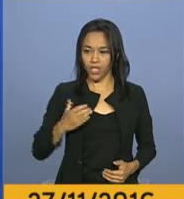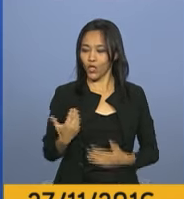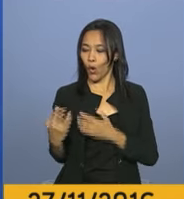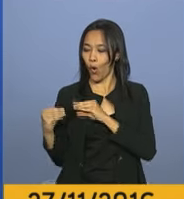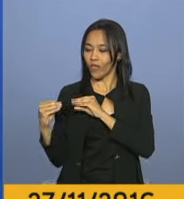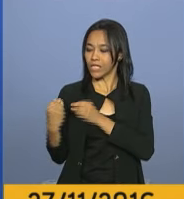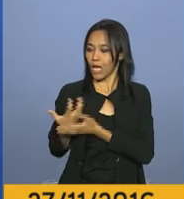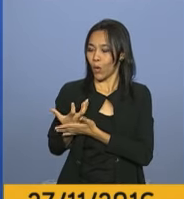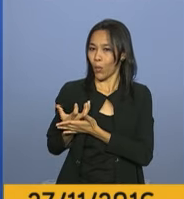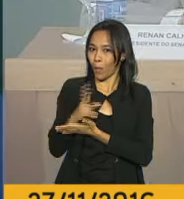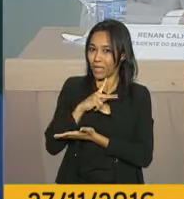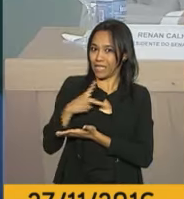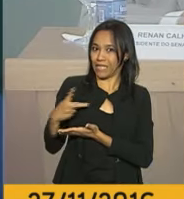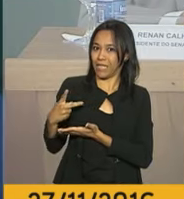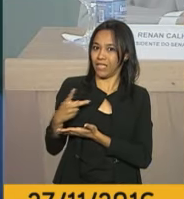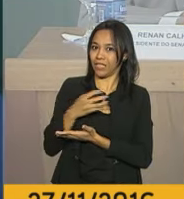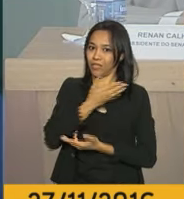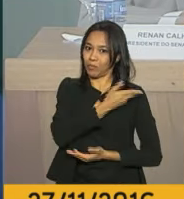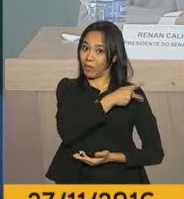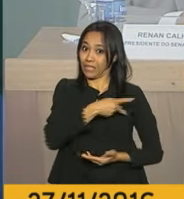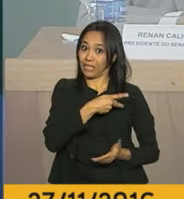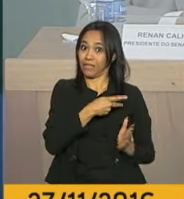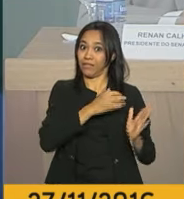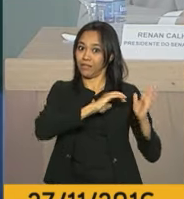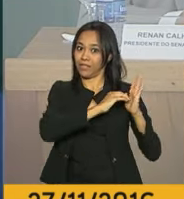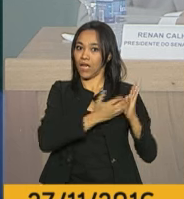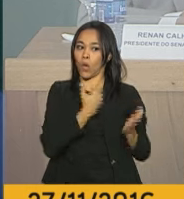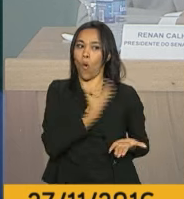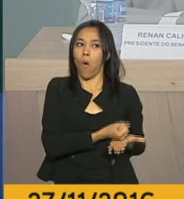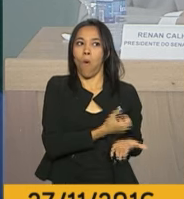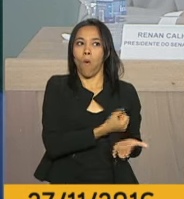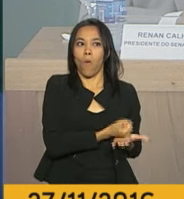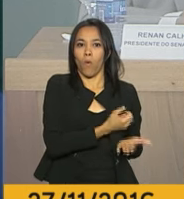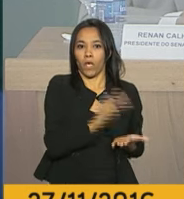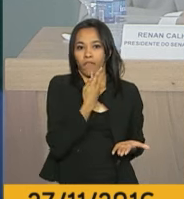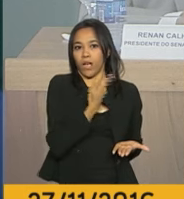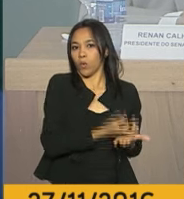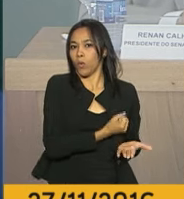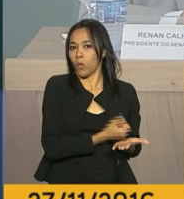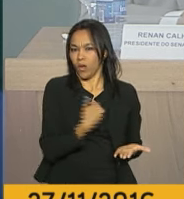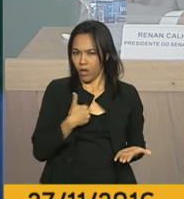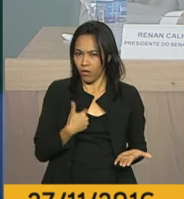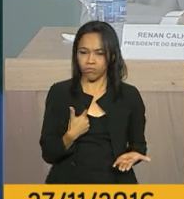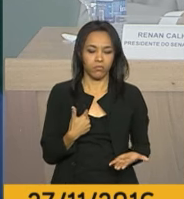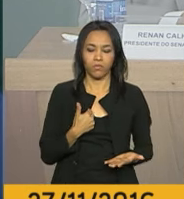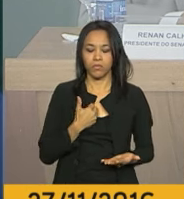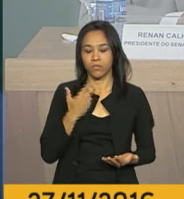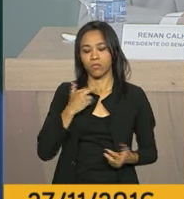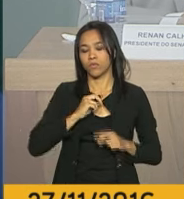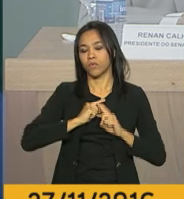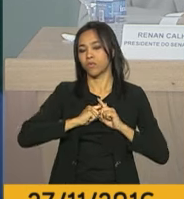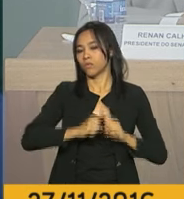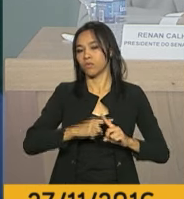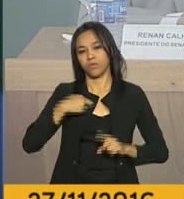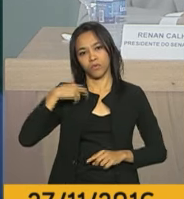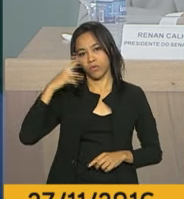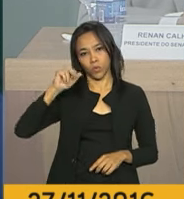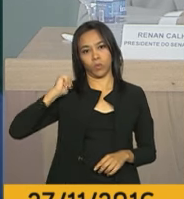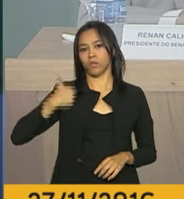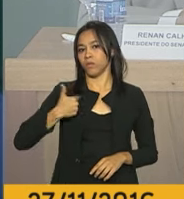Renan, meter um gravador e ouvir o que o Renan está dizendo. Não é? E, segundo, convenhamos,